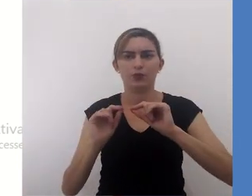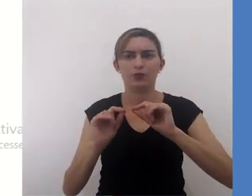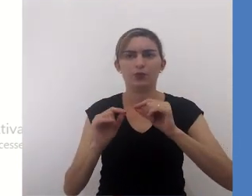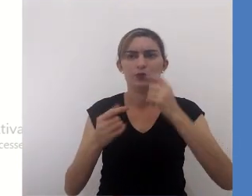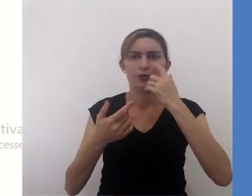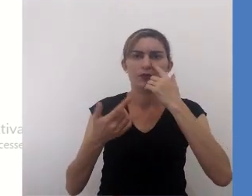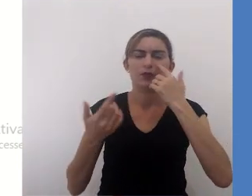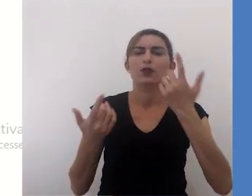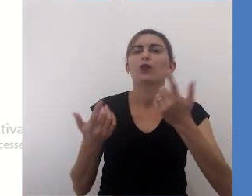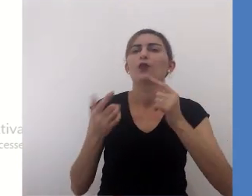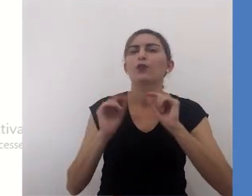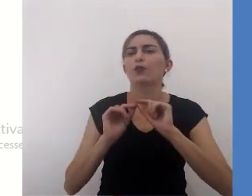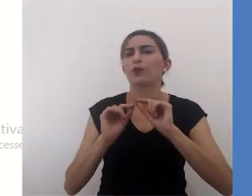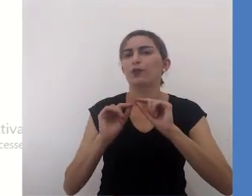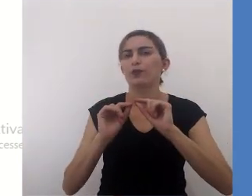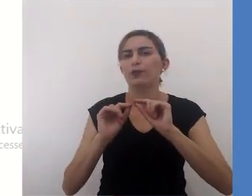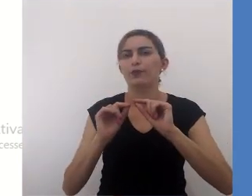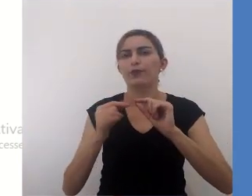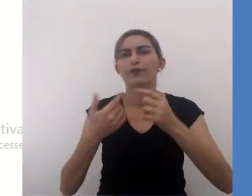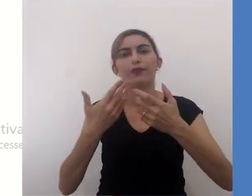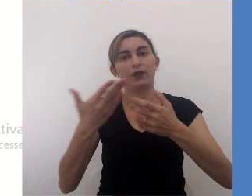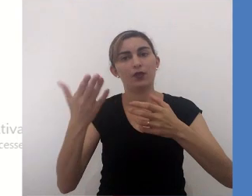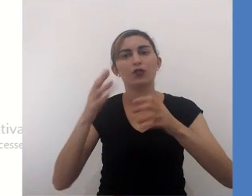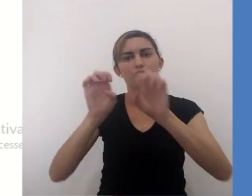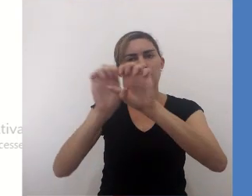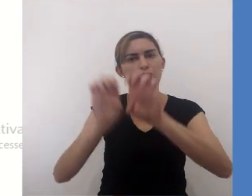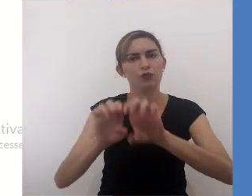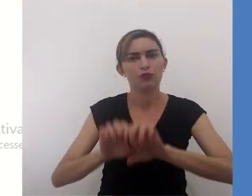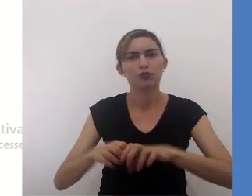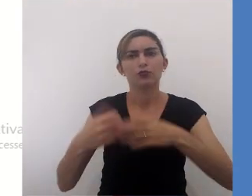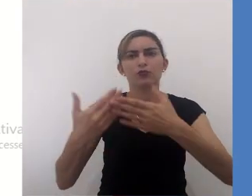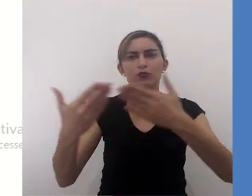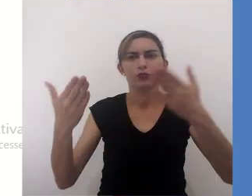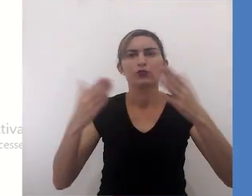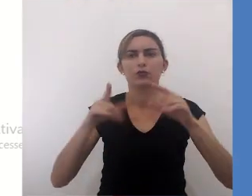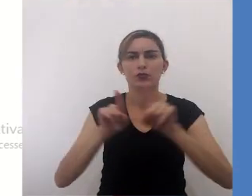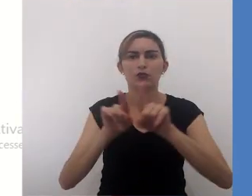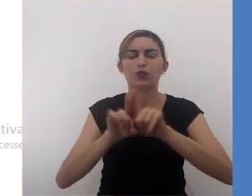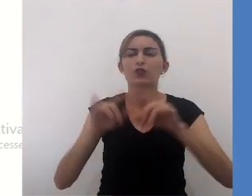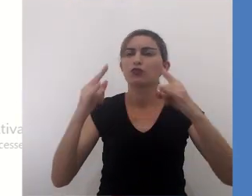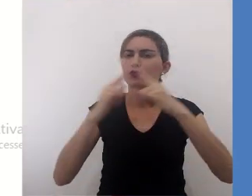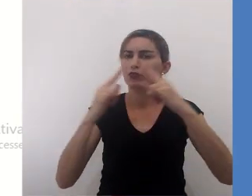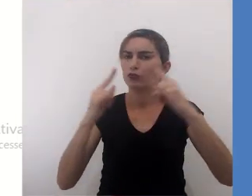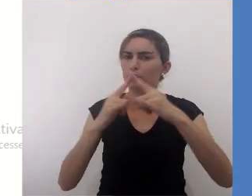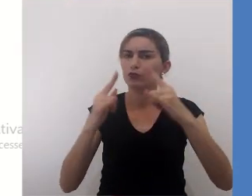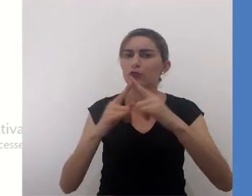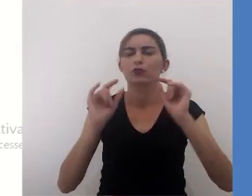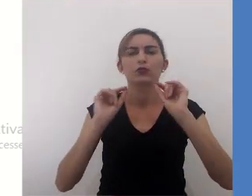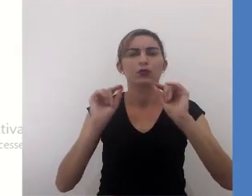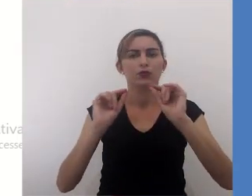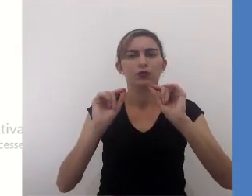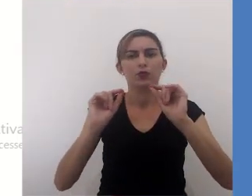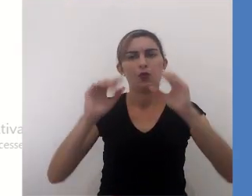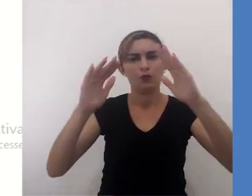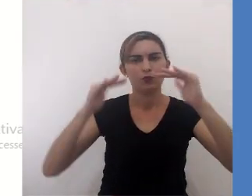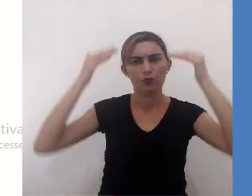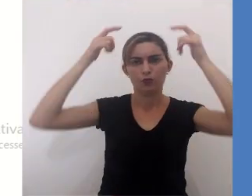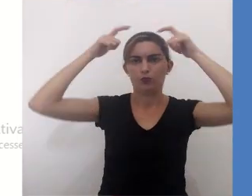Estado, é isso? Aí vocês vão ter também a instituição de quê?